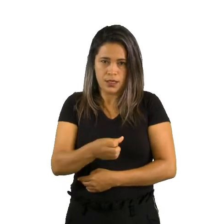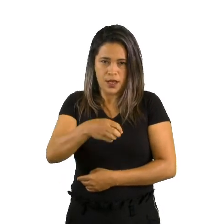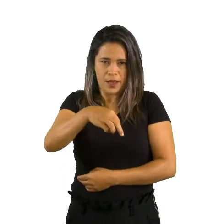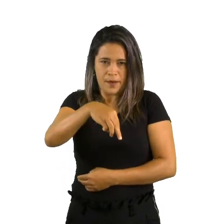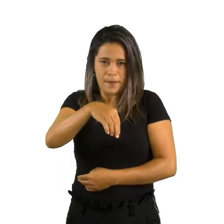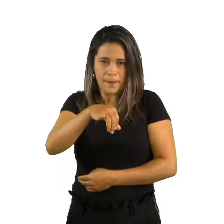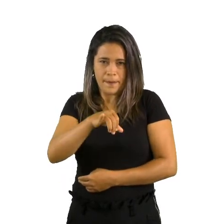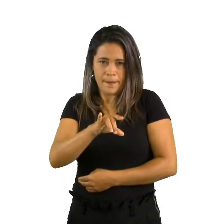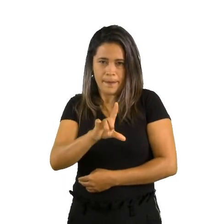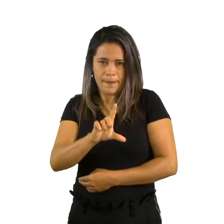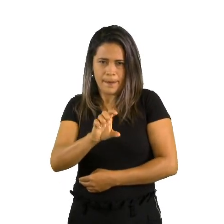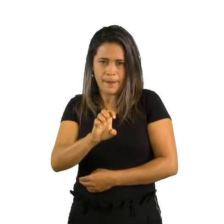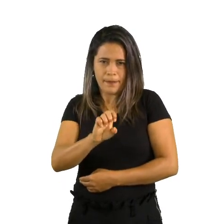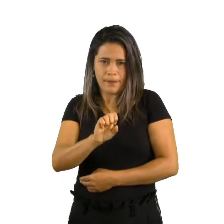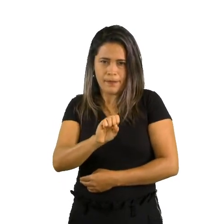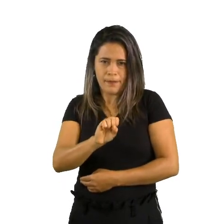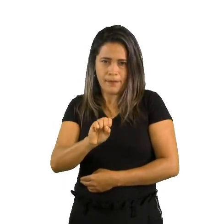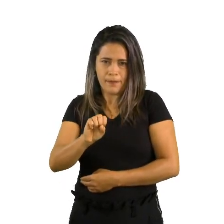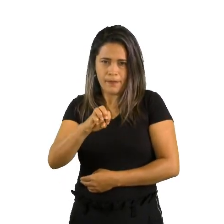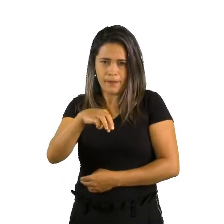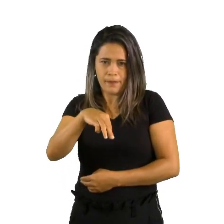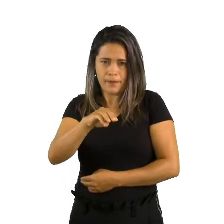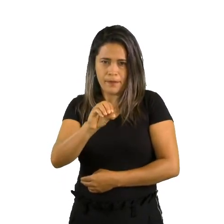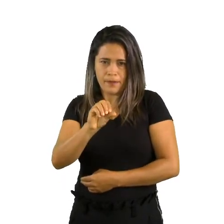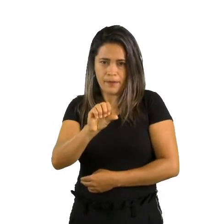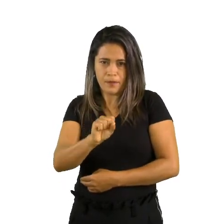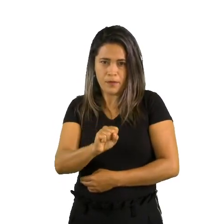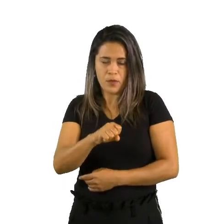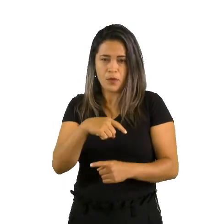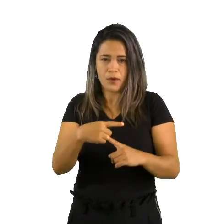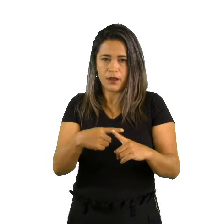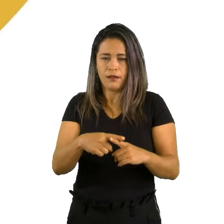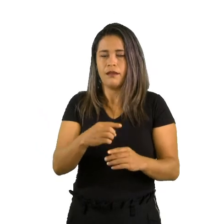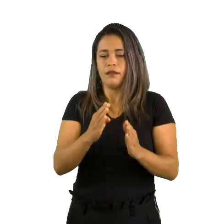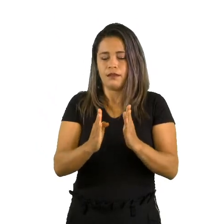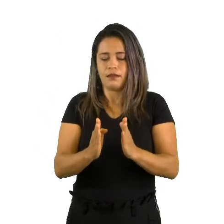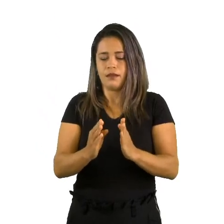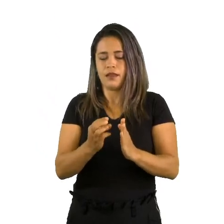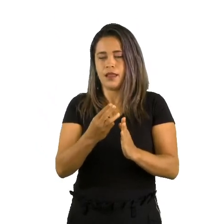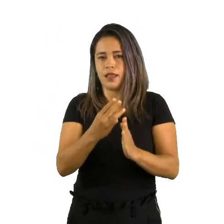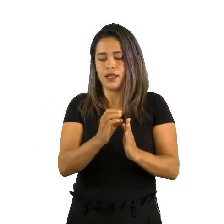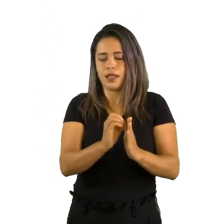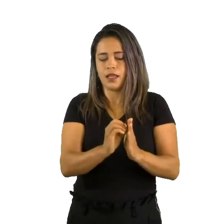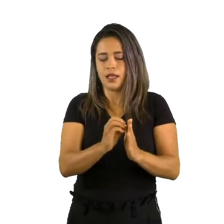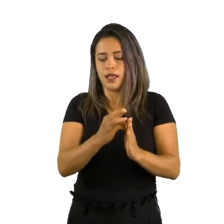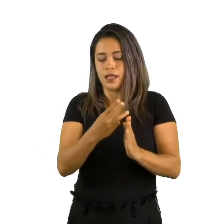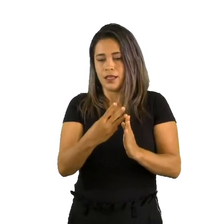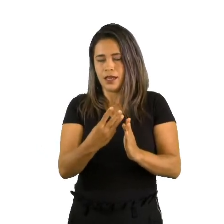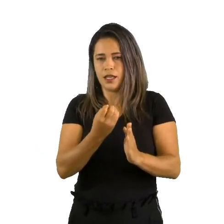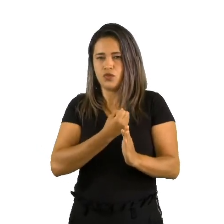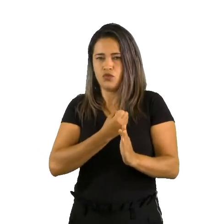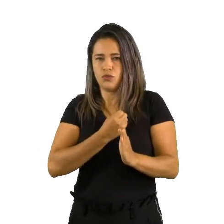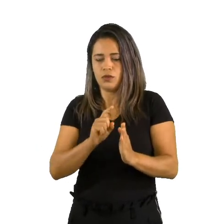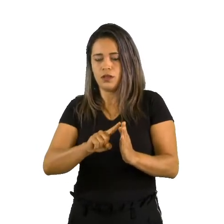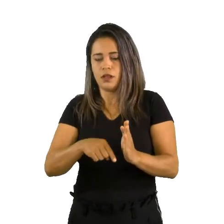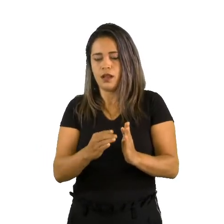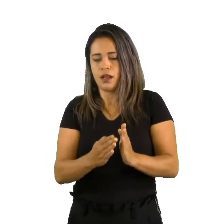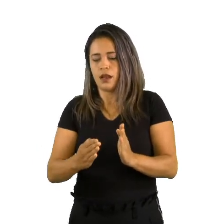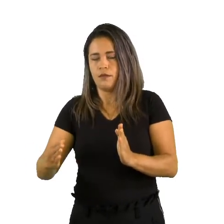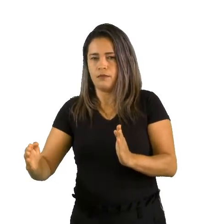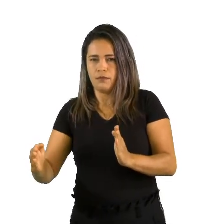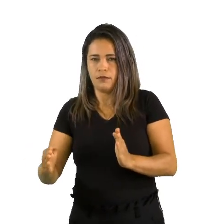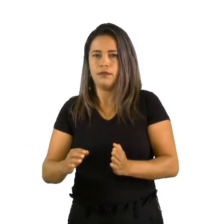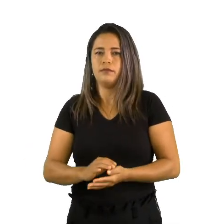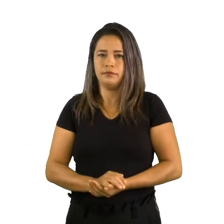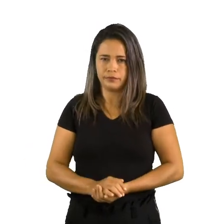milésimo. Milésimo, professora, porque tem 3 números após a vírgula. Agora, vamos voltar essa régua ao normal. Onde